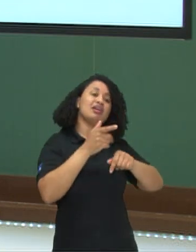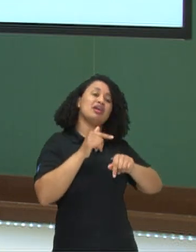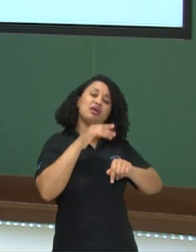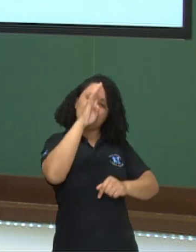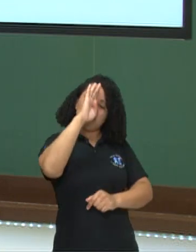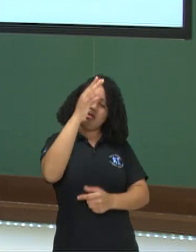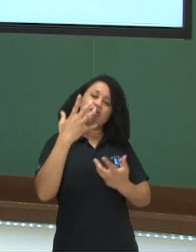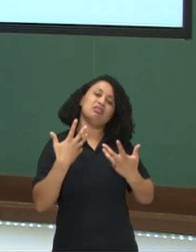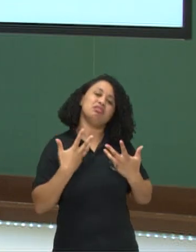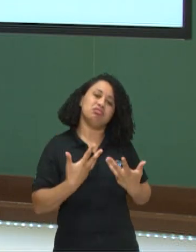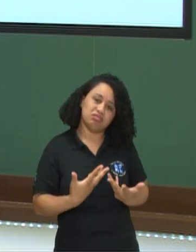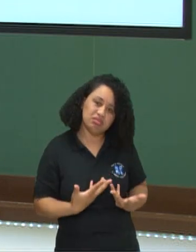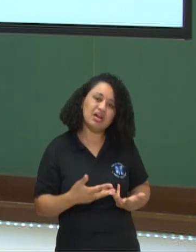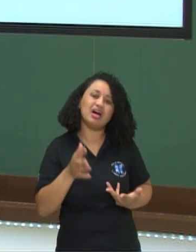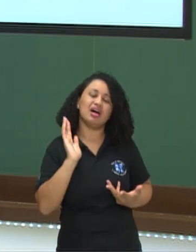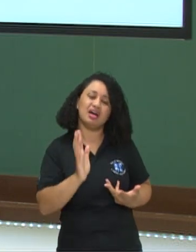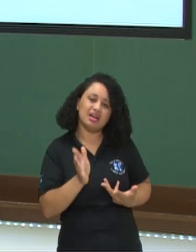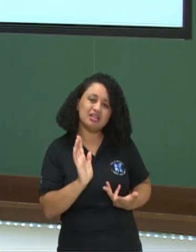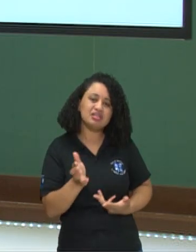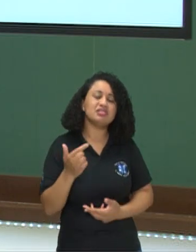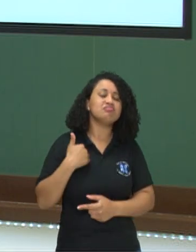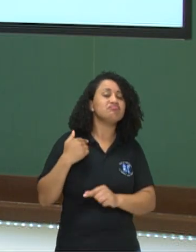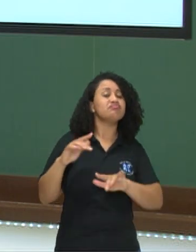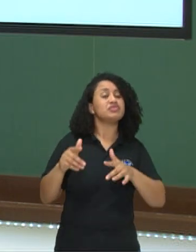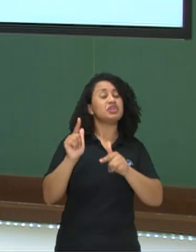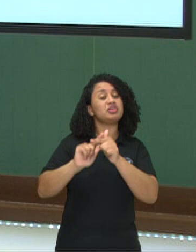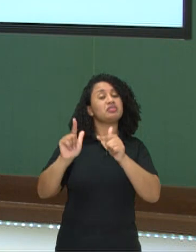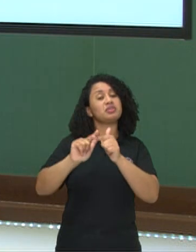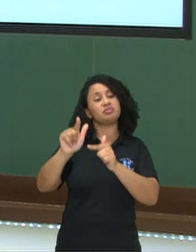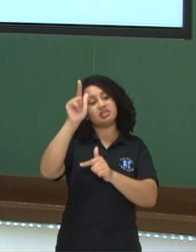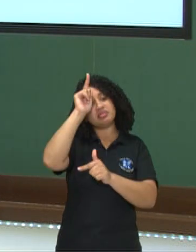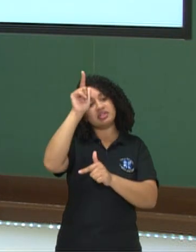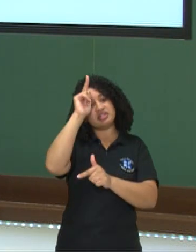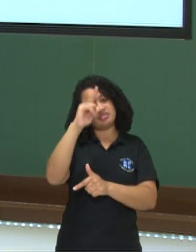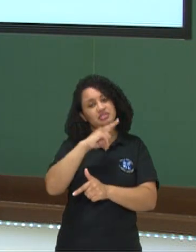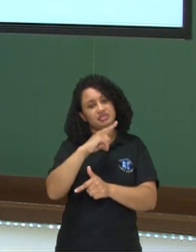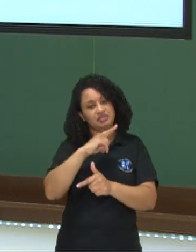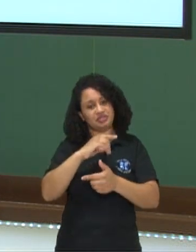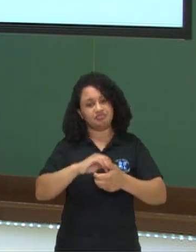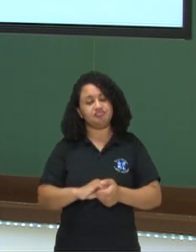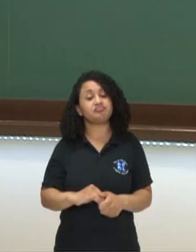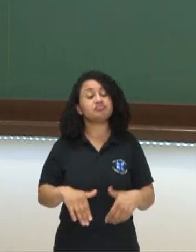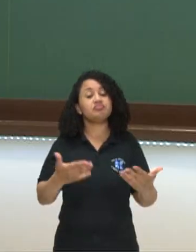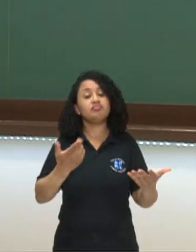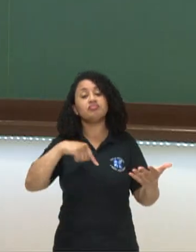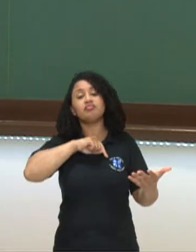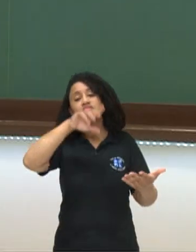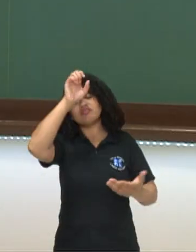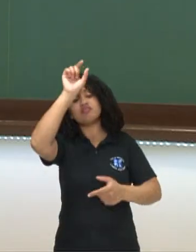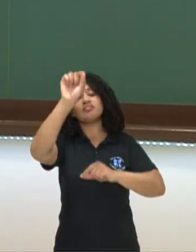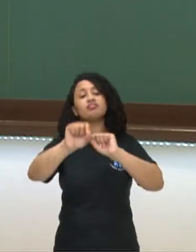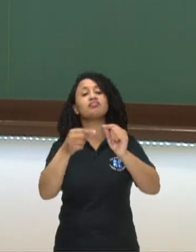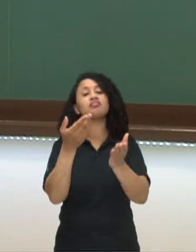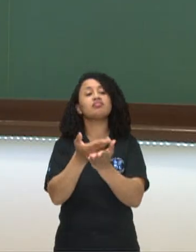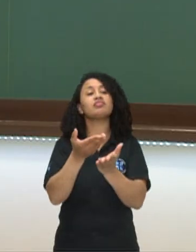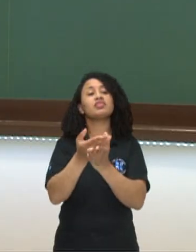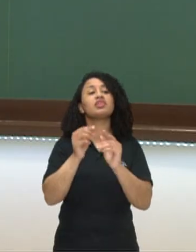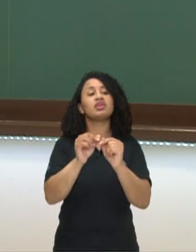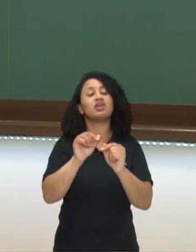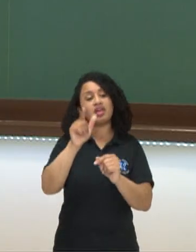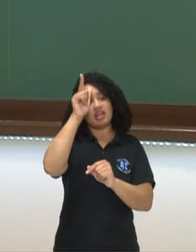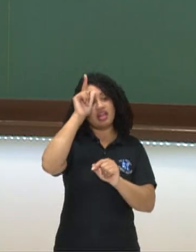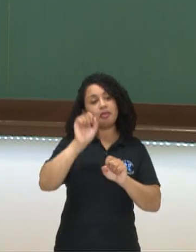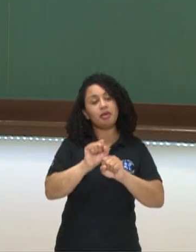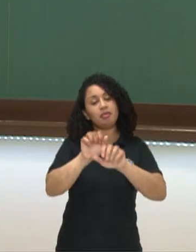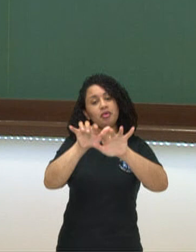dos soldados, das tropas, era um problema que a Alemanha tinha que encarar. O que nós vimos nessa aula? Que a Alemanha avançou muito sobre